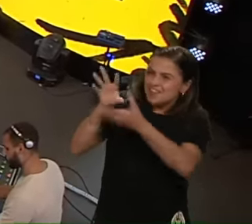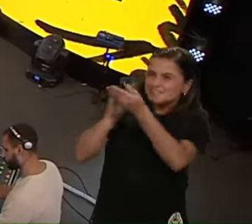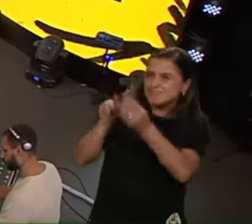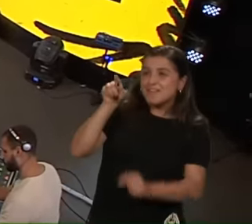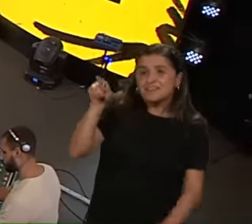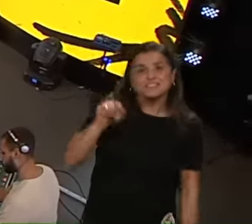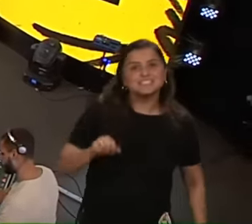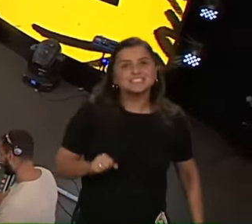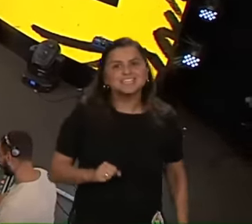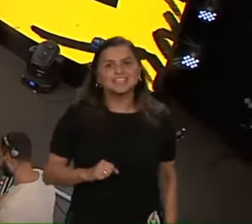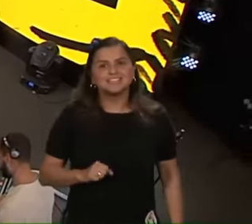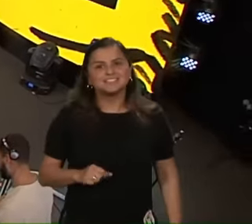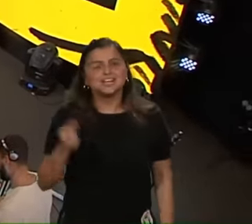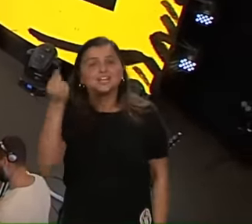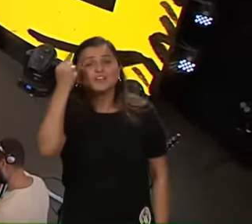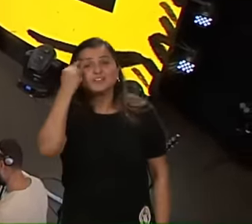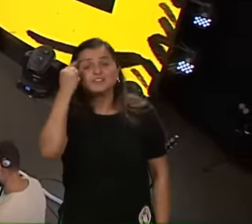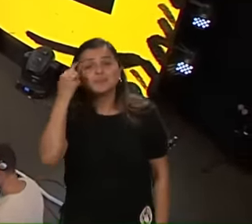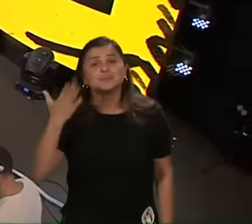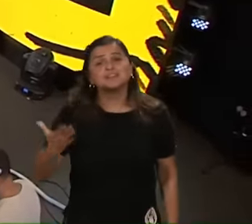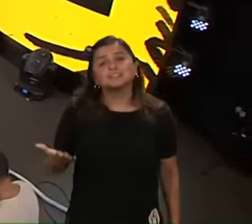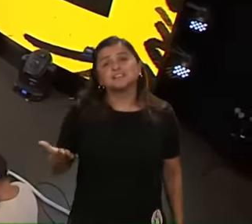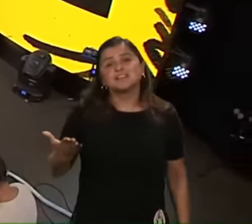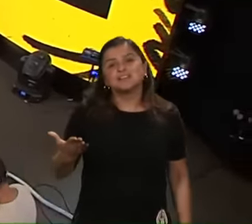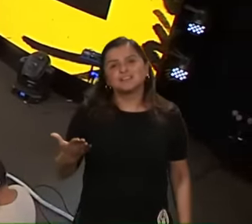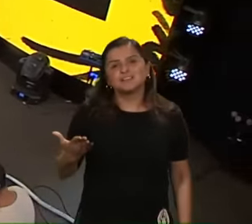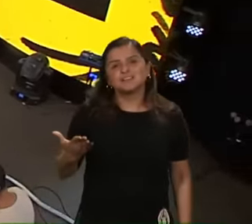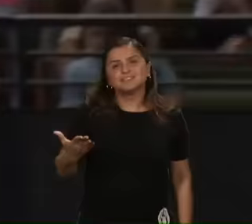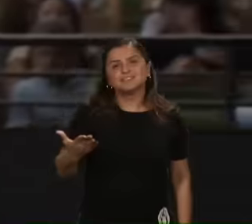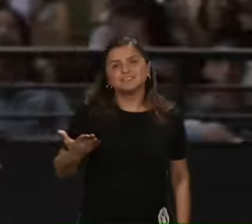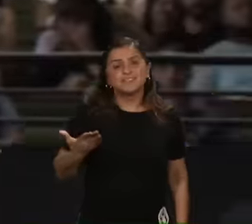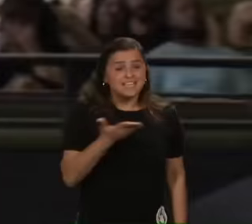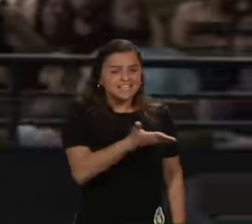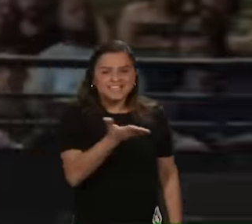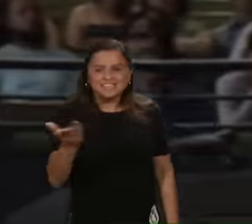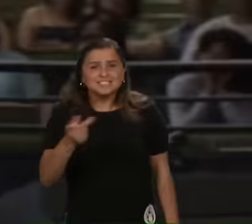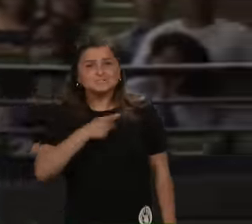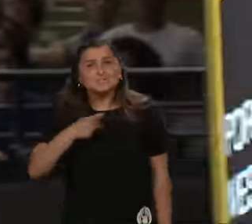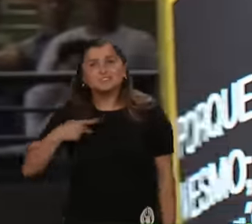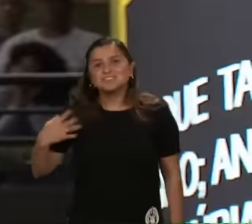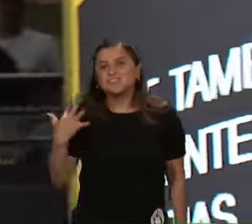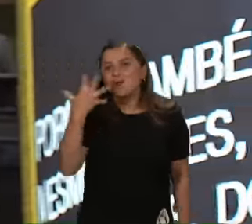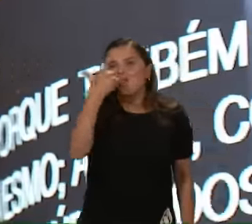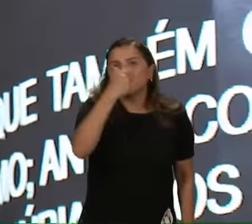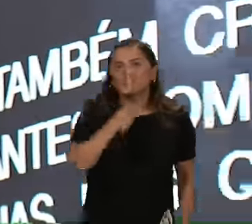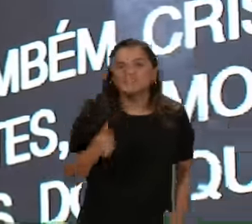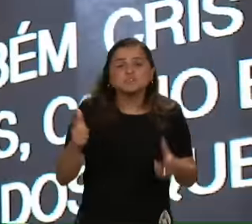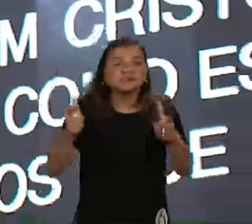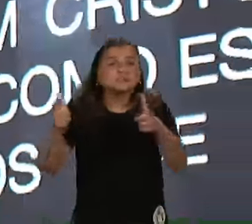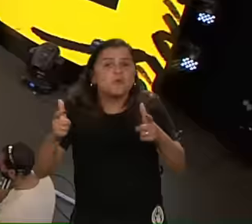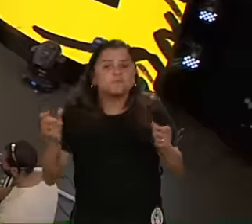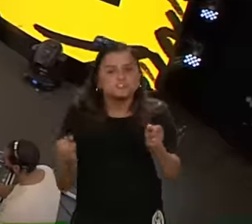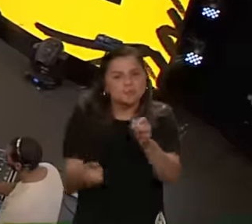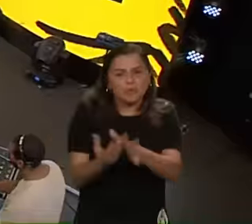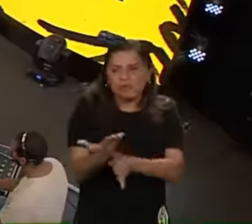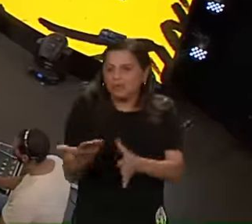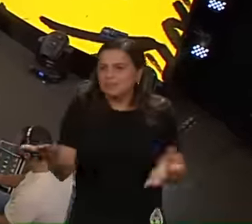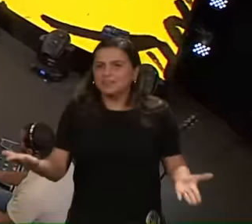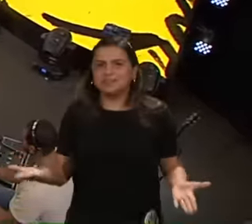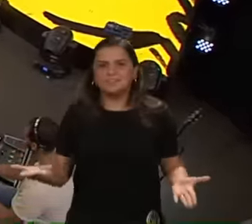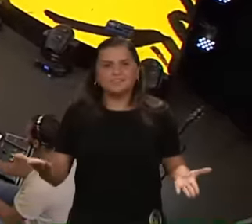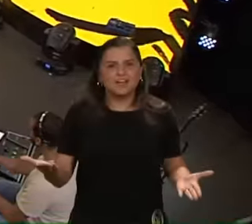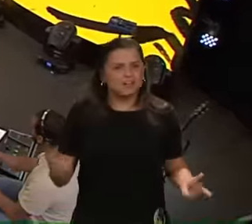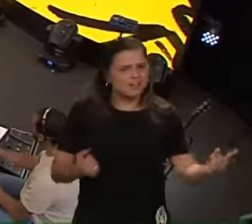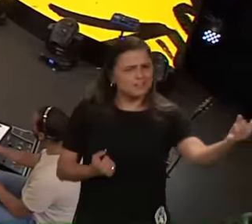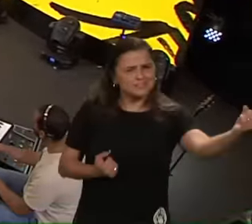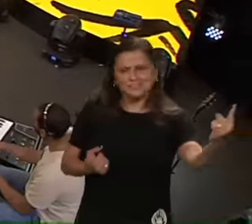Mas, gente, eu fico pensando, de onde Deus tirou essas pessoas tão lindas, gente? Quando eu vejo esses meninos aqui subir